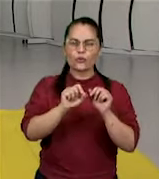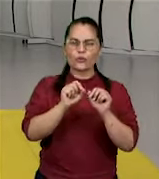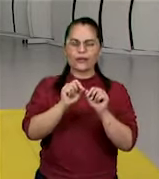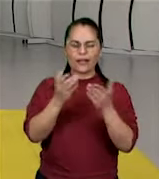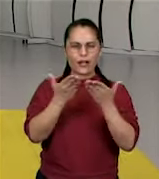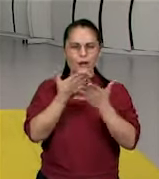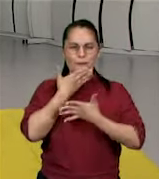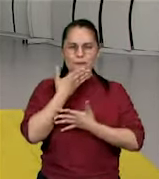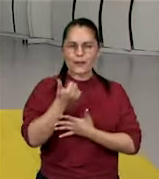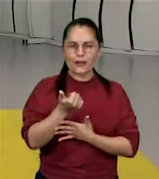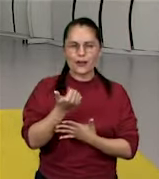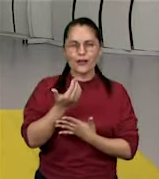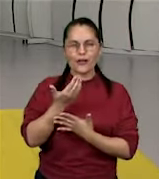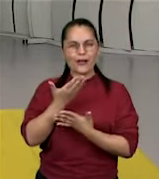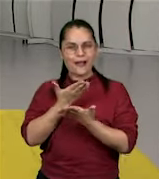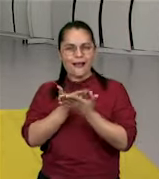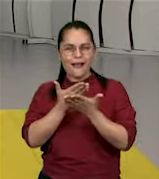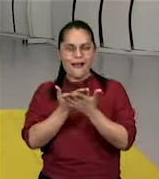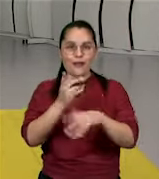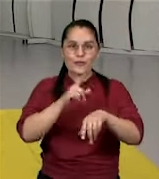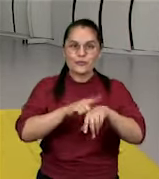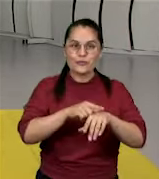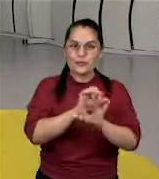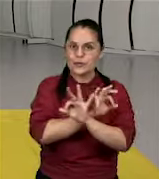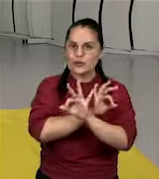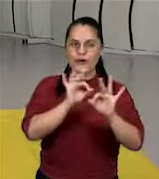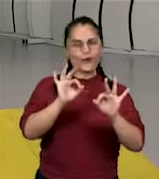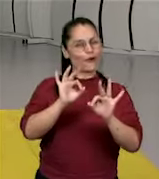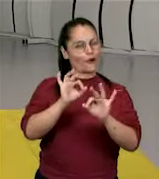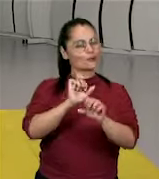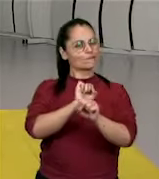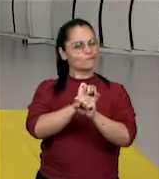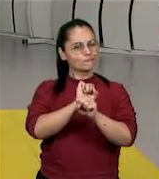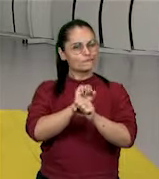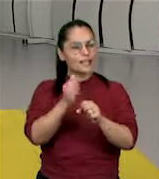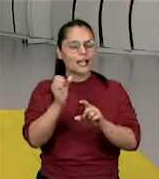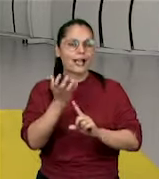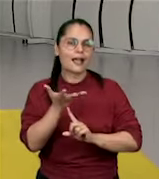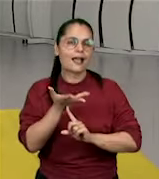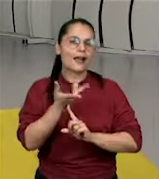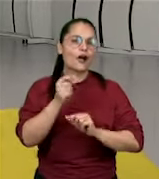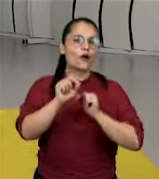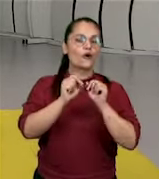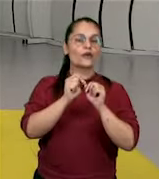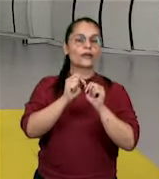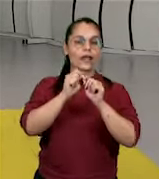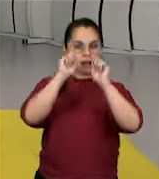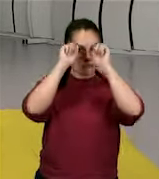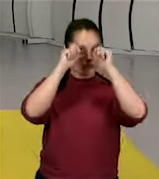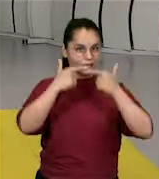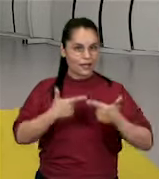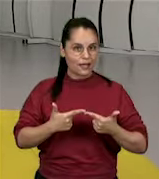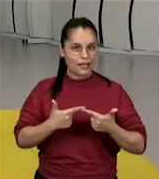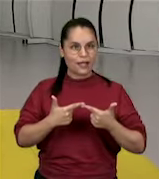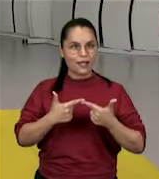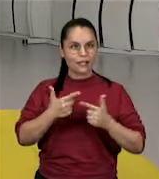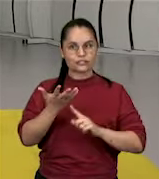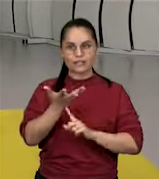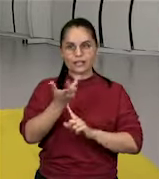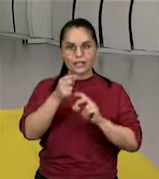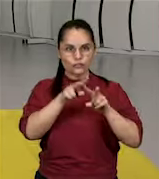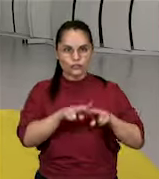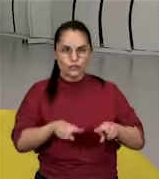melhor aula, chegou o nosso grande momento tão esperado. Nós vamos falar hoje sobre linguagens das artes visuais, na